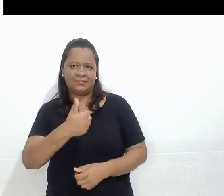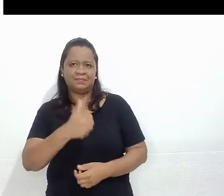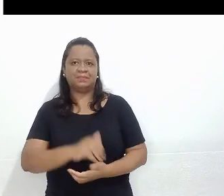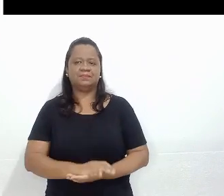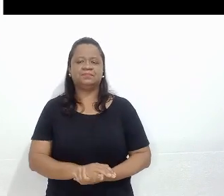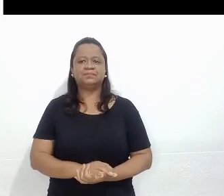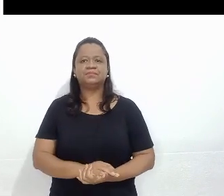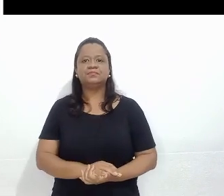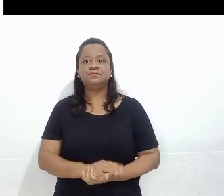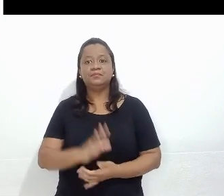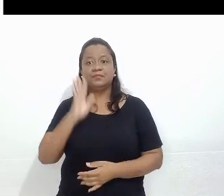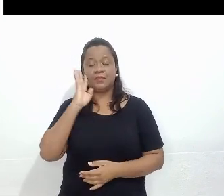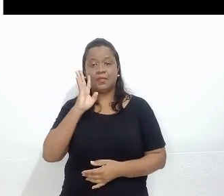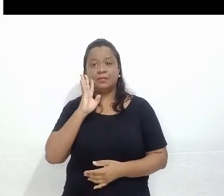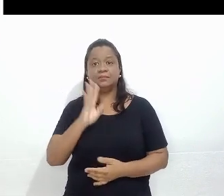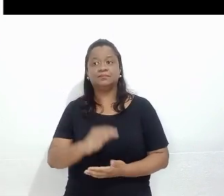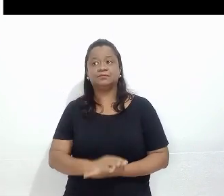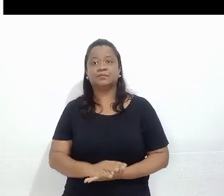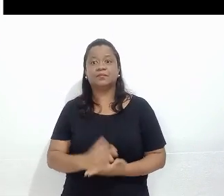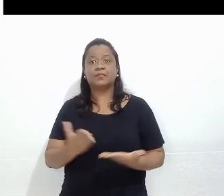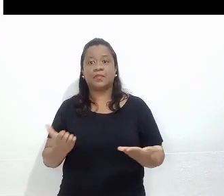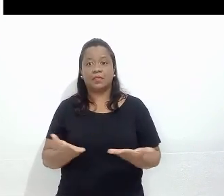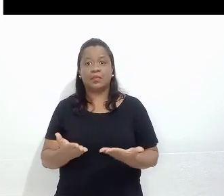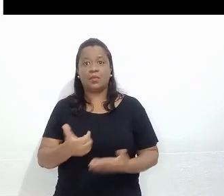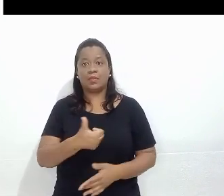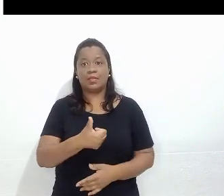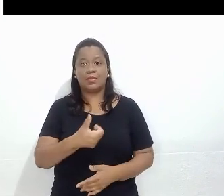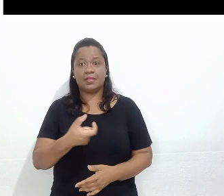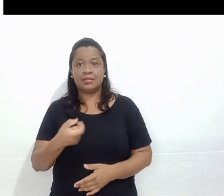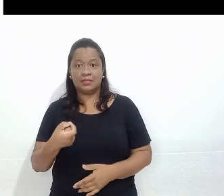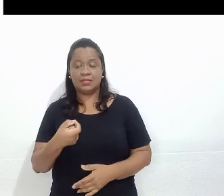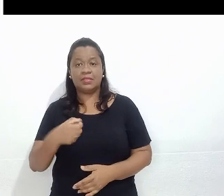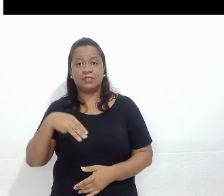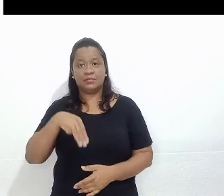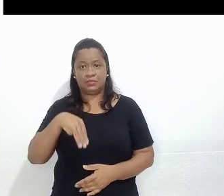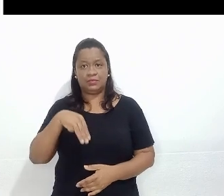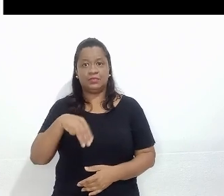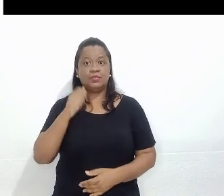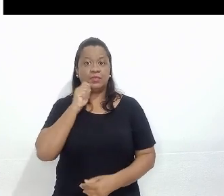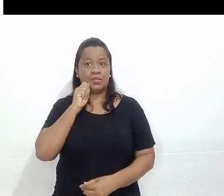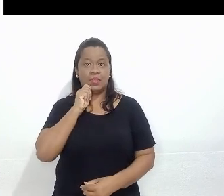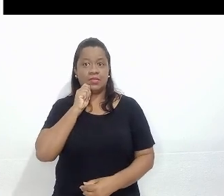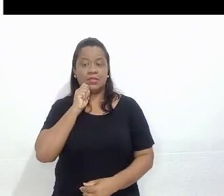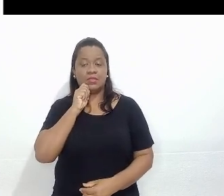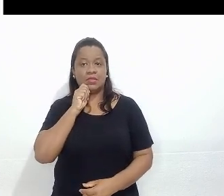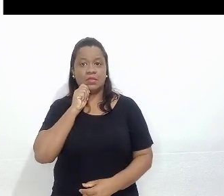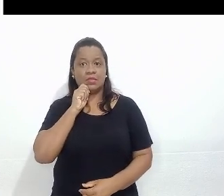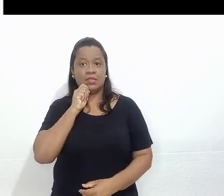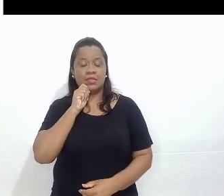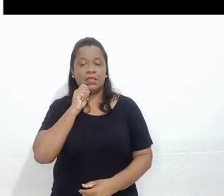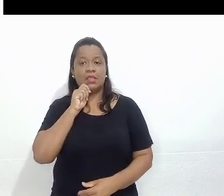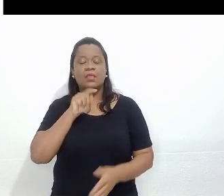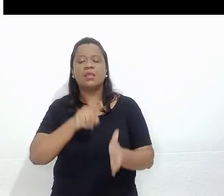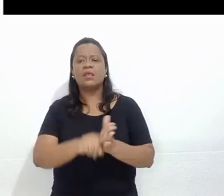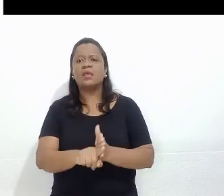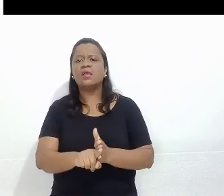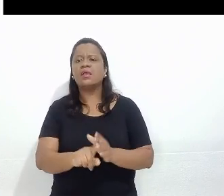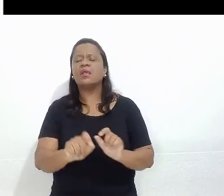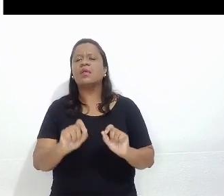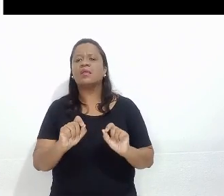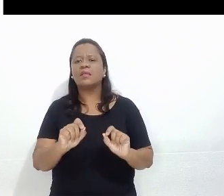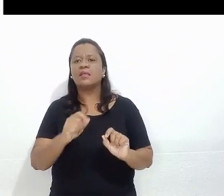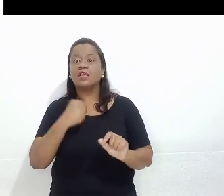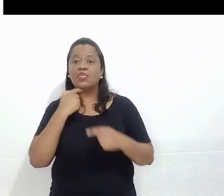legal. Então, a gente tem aí agora 10 minutinhos ainda, né? Então, eu queria saber assim, alguém tem alguma dúvida, alguém quer colocar